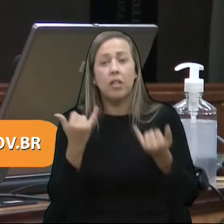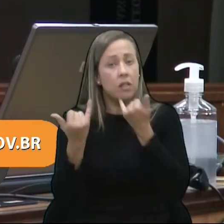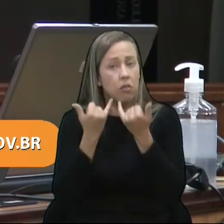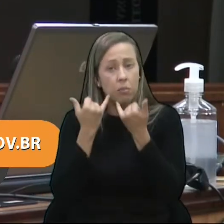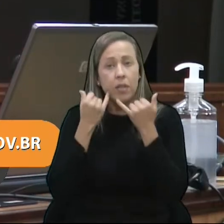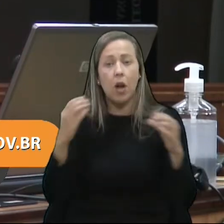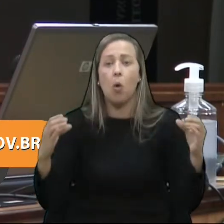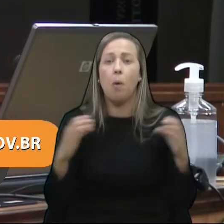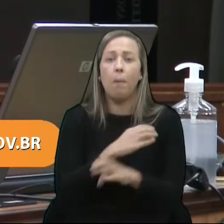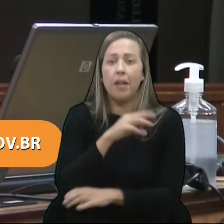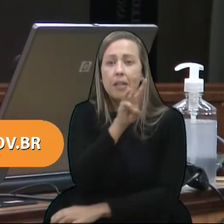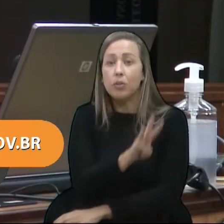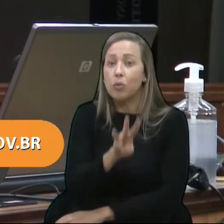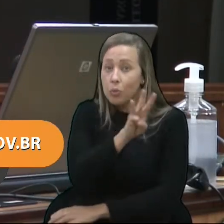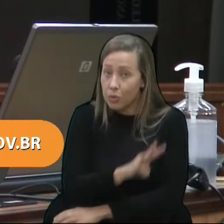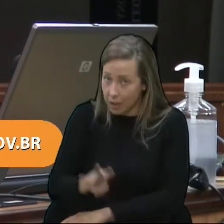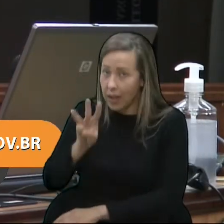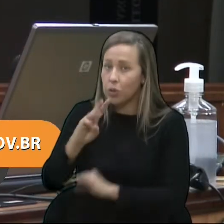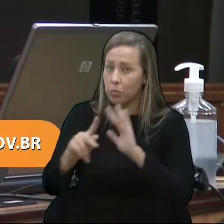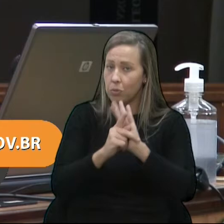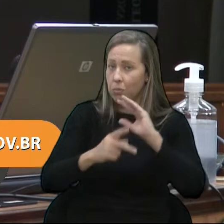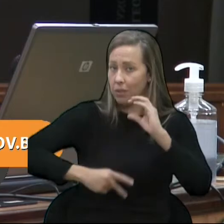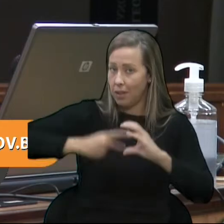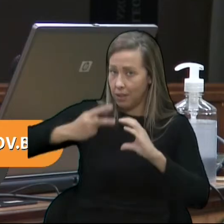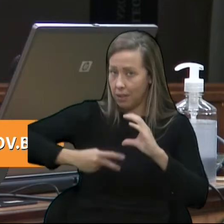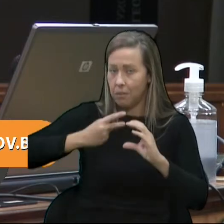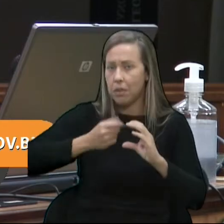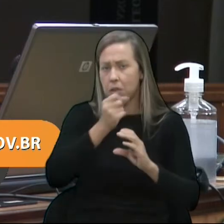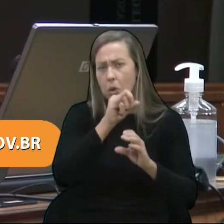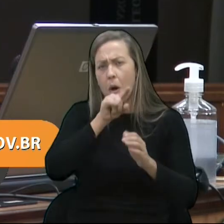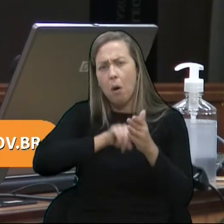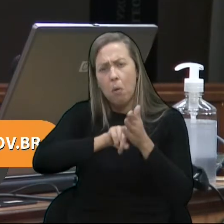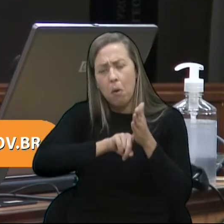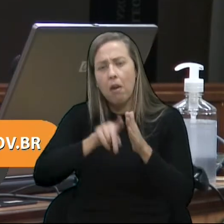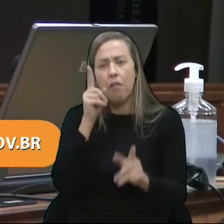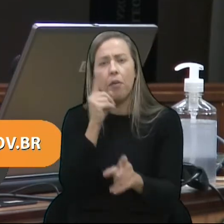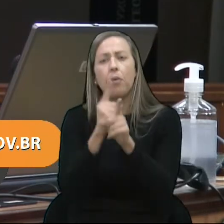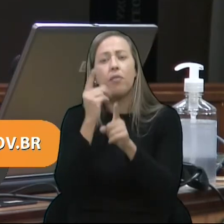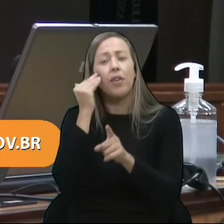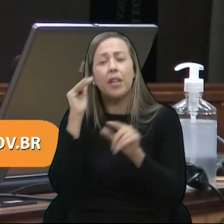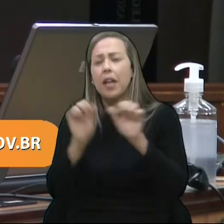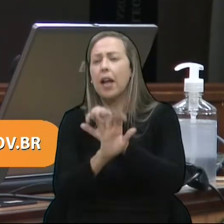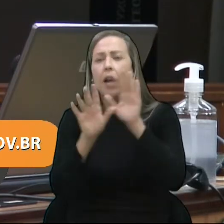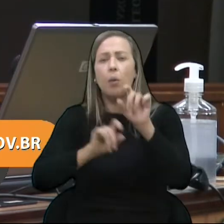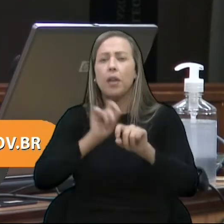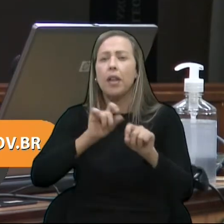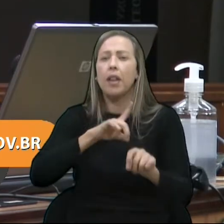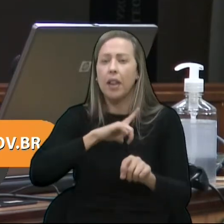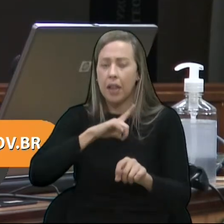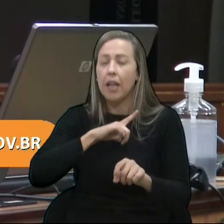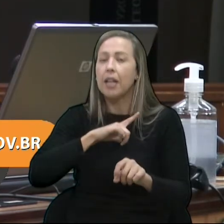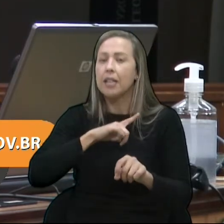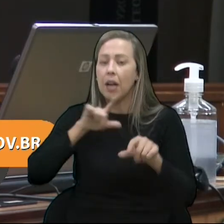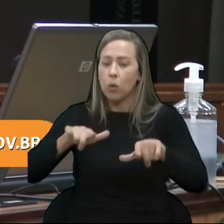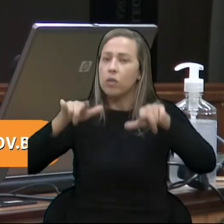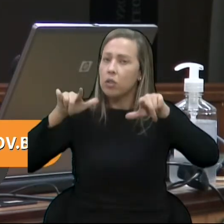no nosso site, né? Então é só procurar por lá que vocês vão entender tudo direitinho para obter esse